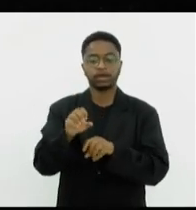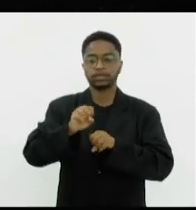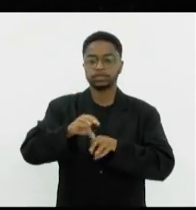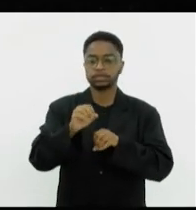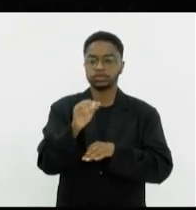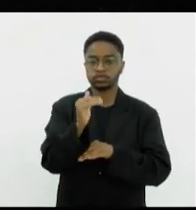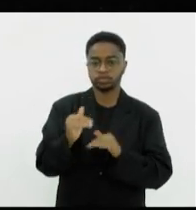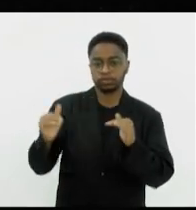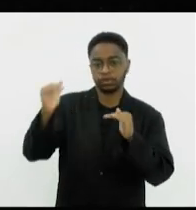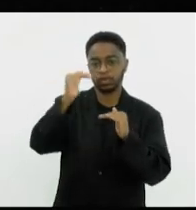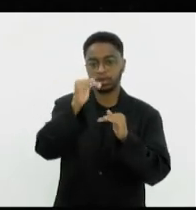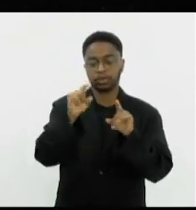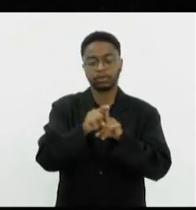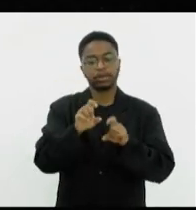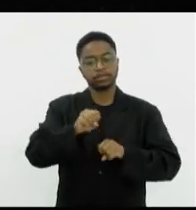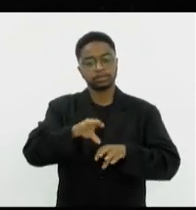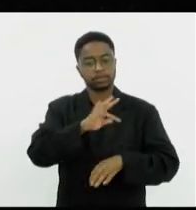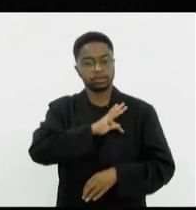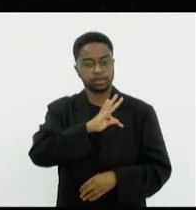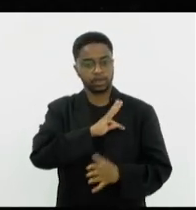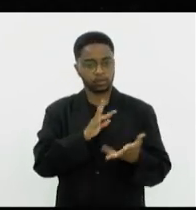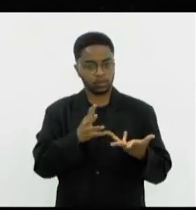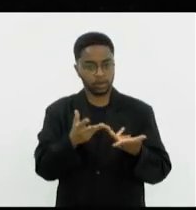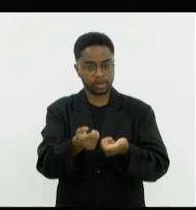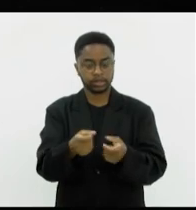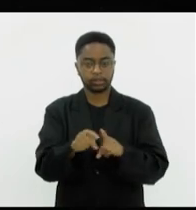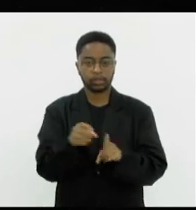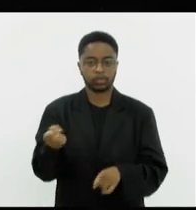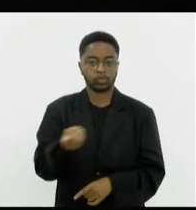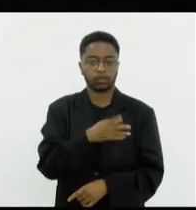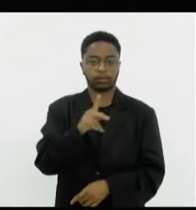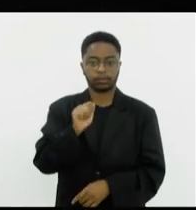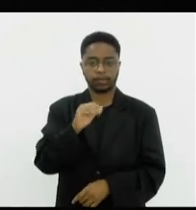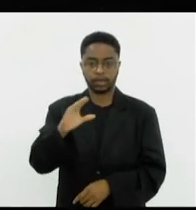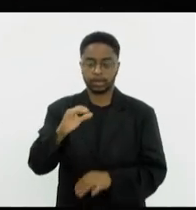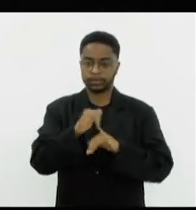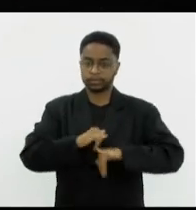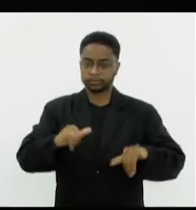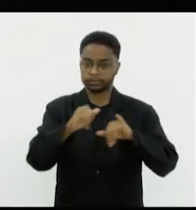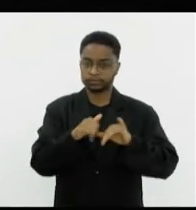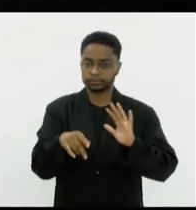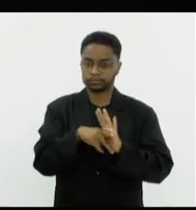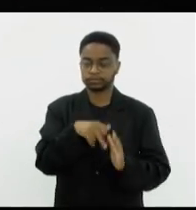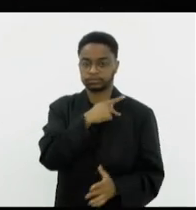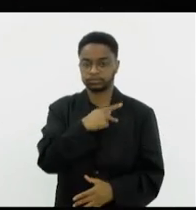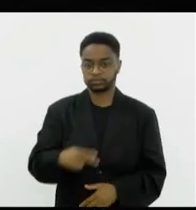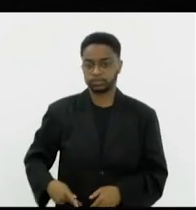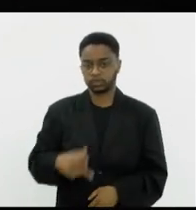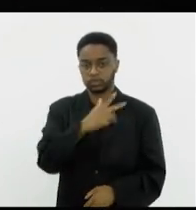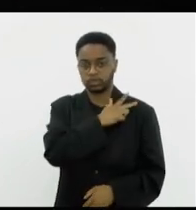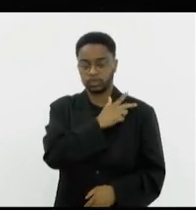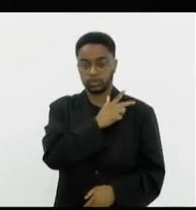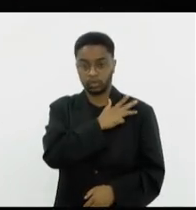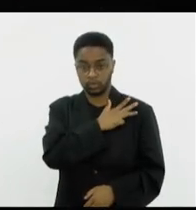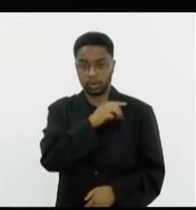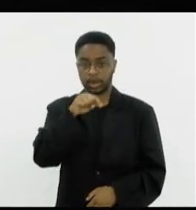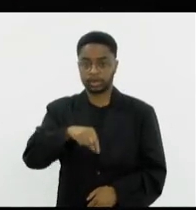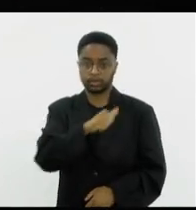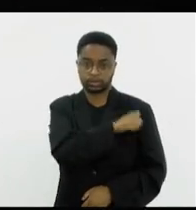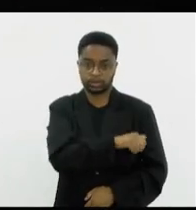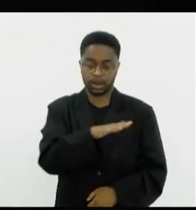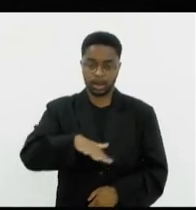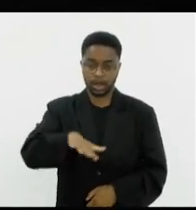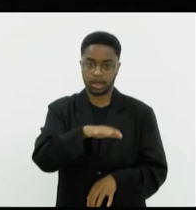ensino técnico de qualidade. Do novo PAC, anunciado pelo presidente Lula, só aqui no Rio de Janeiro, na área